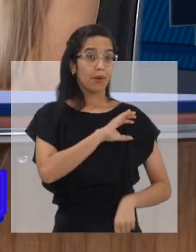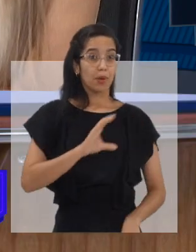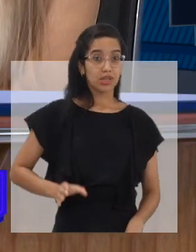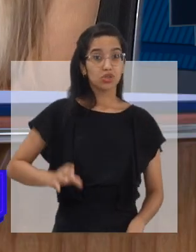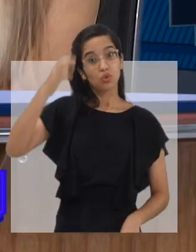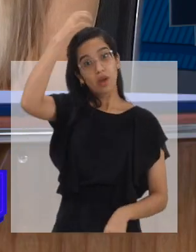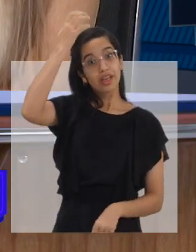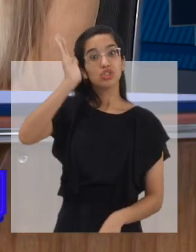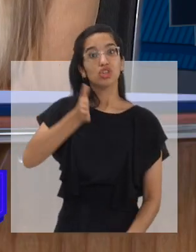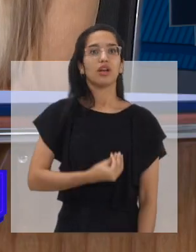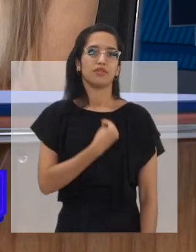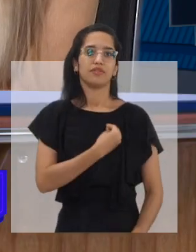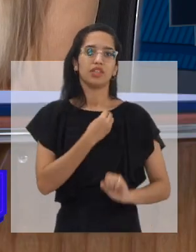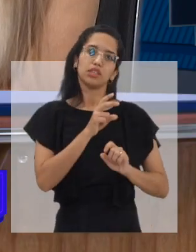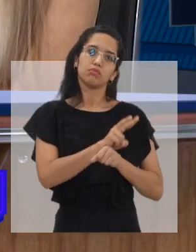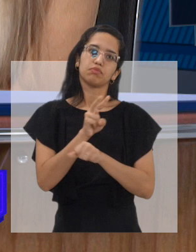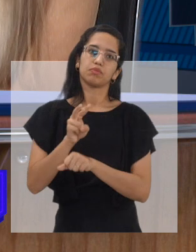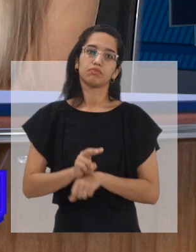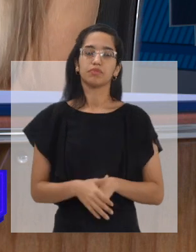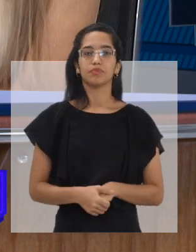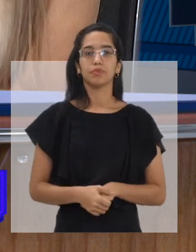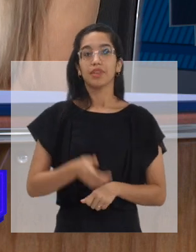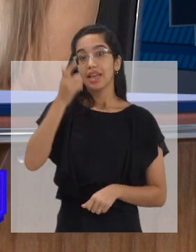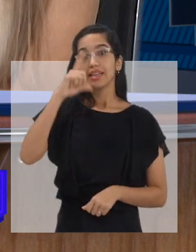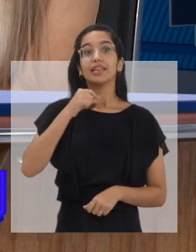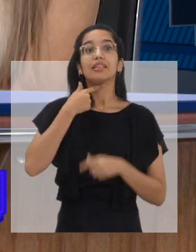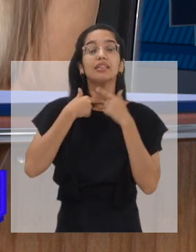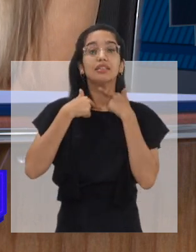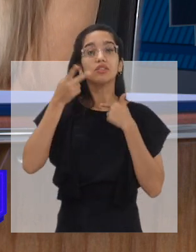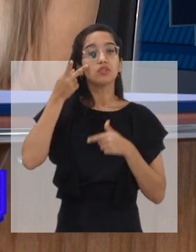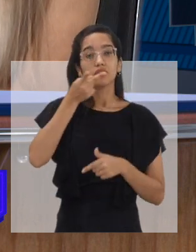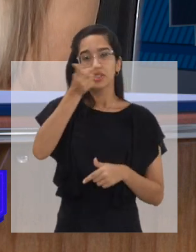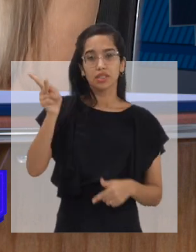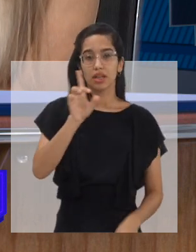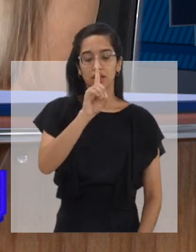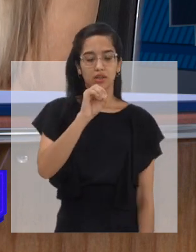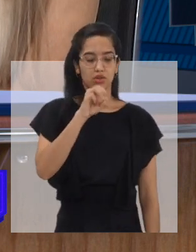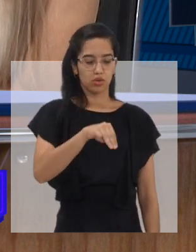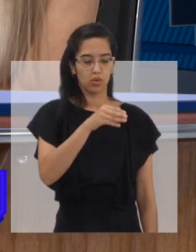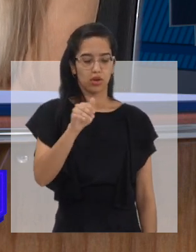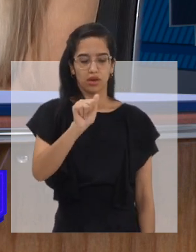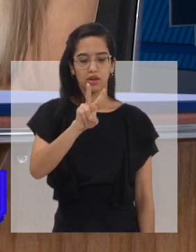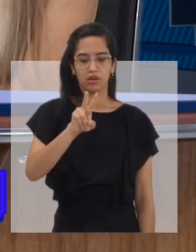Mônica, e quem quer visitar o Museu Dom Avelar vai encontrar que estrutura nesse